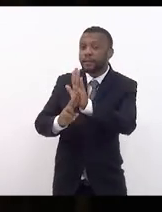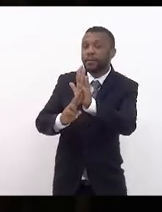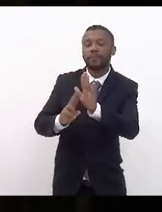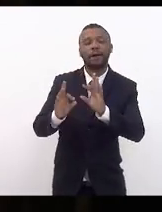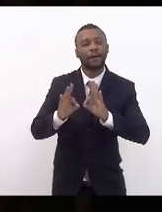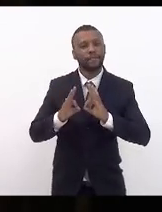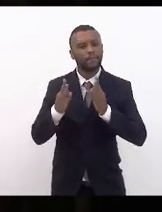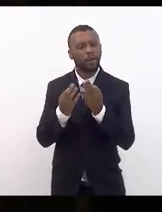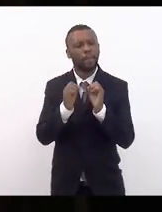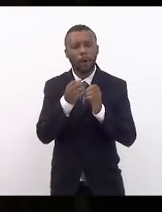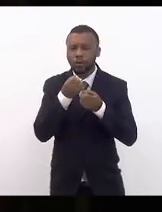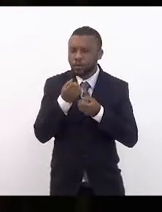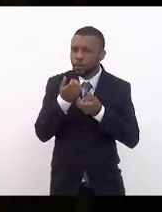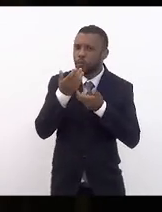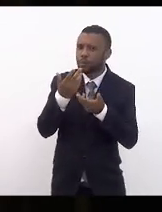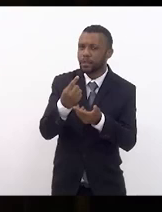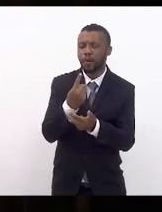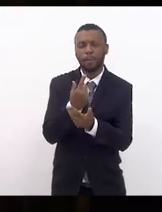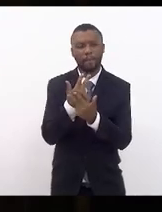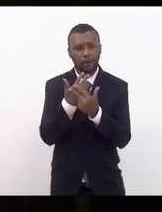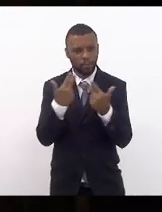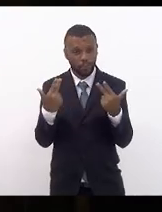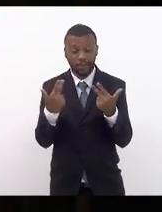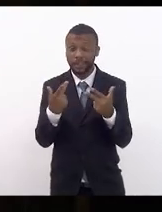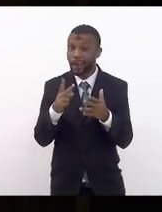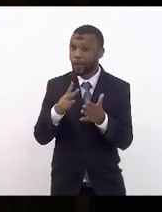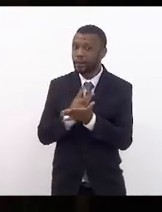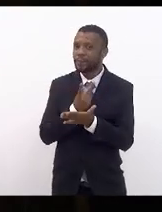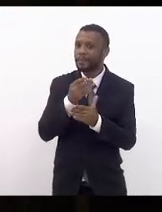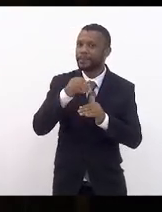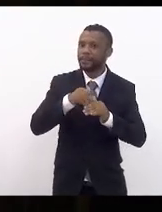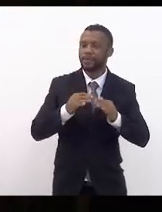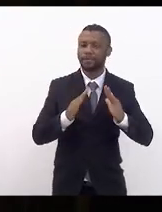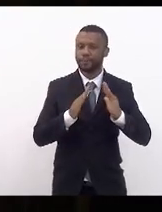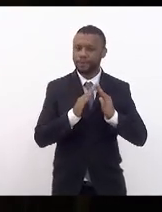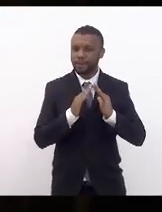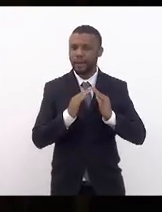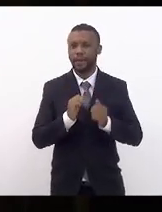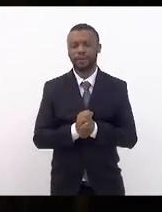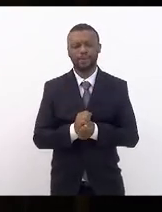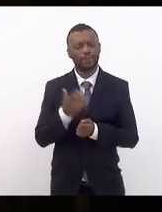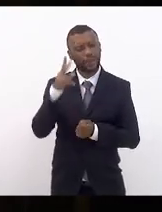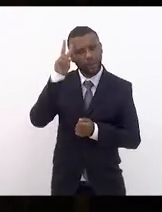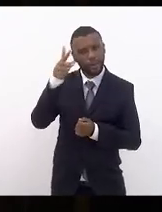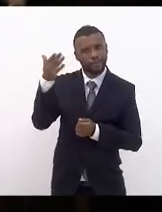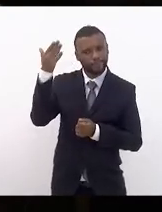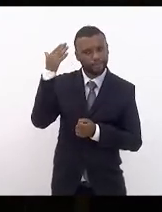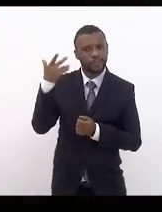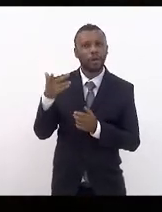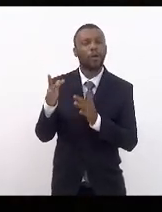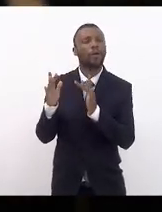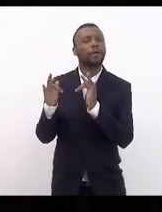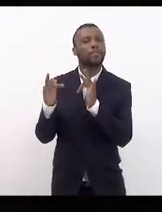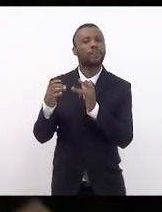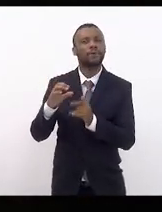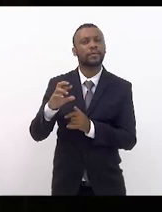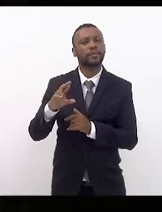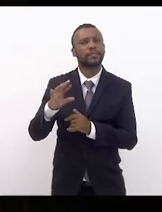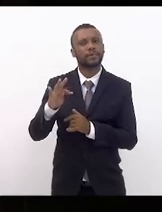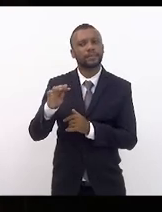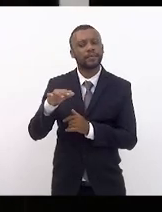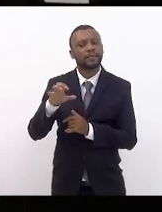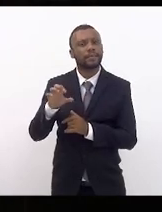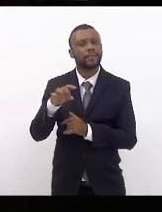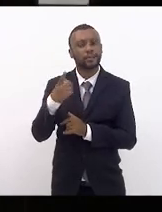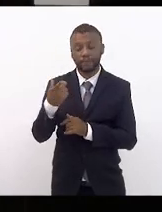posso contar uma coisa de casa. Eu ainda namorava a Cristiane e estávamos sentados assim na